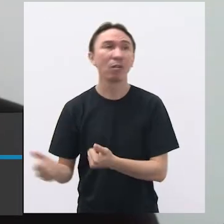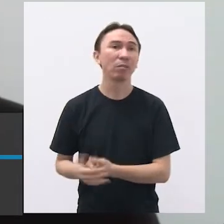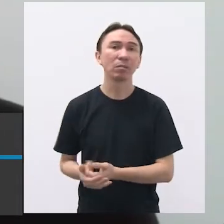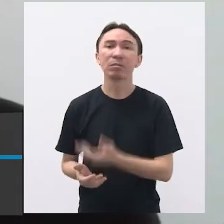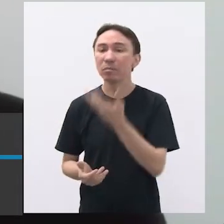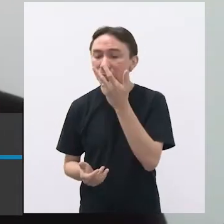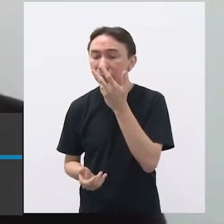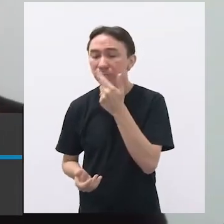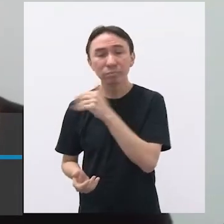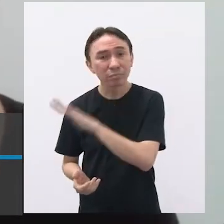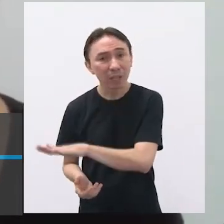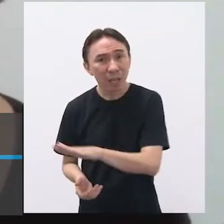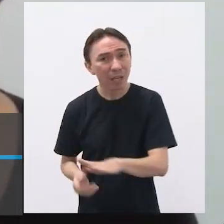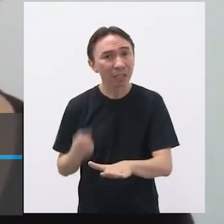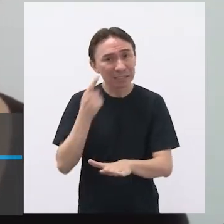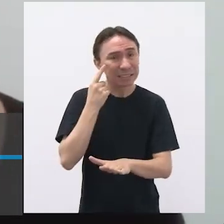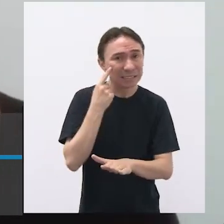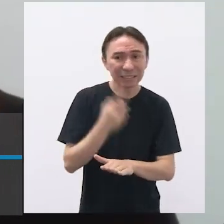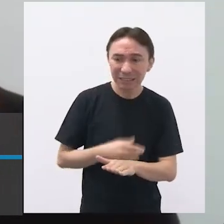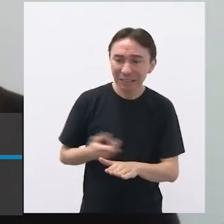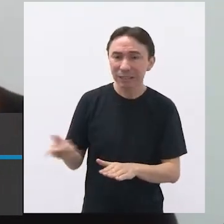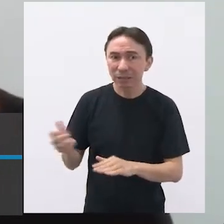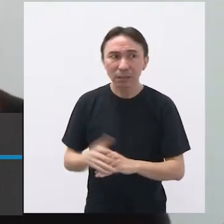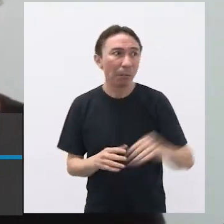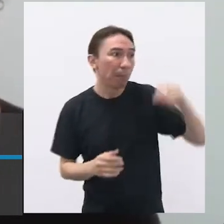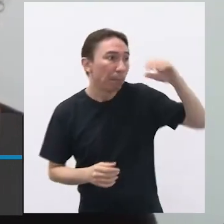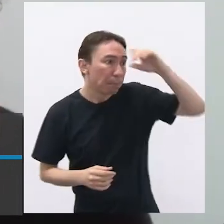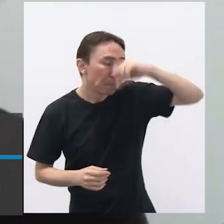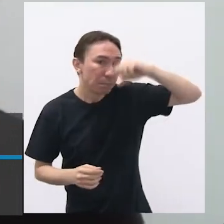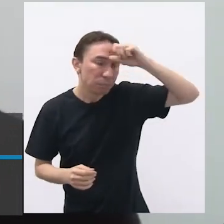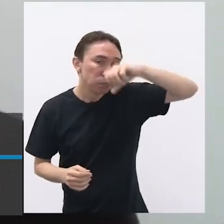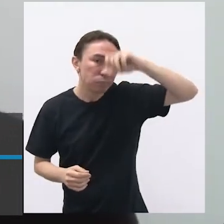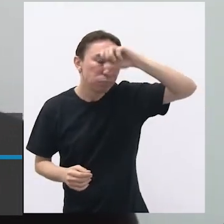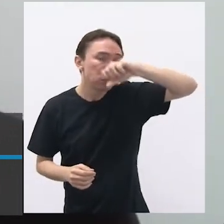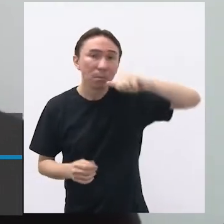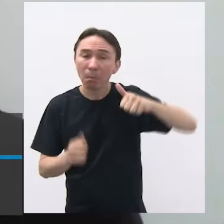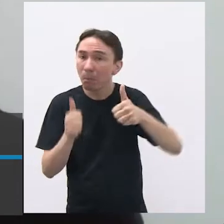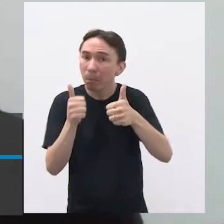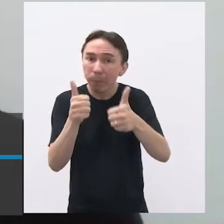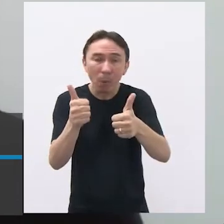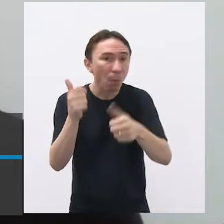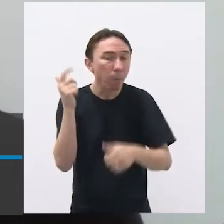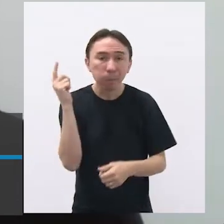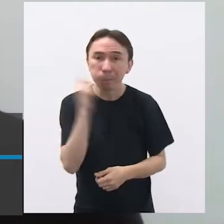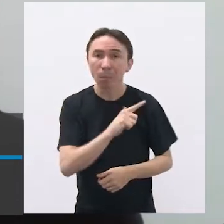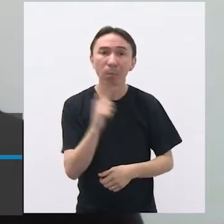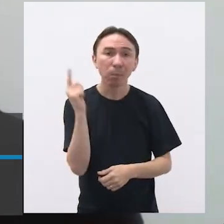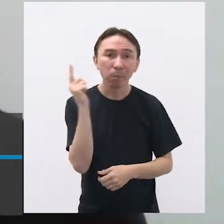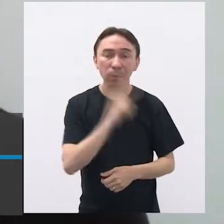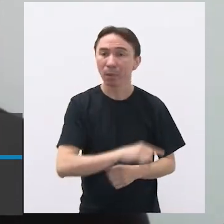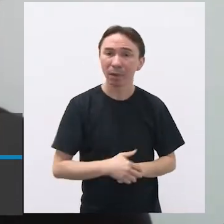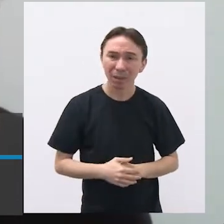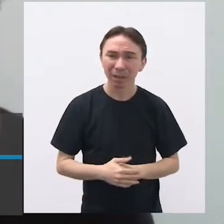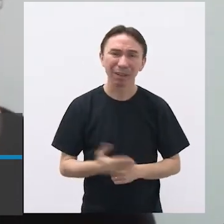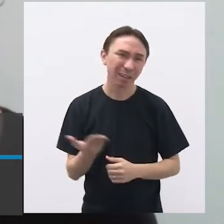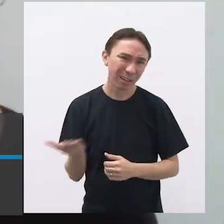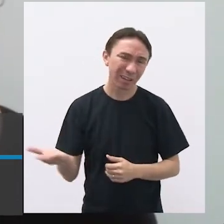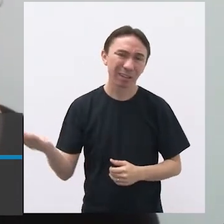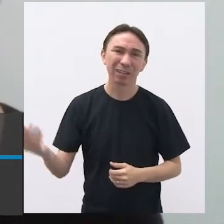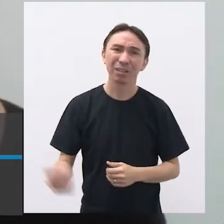um ambiente favorável a essa aprendizagem, né? Jovens que têm aí um pertencimento